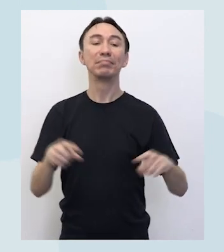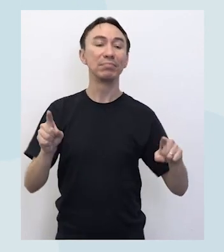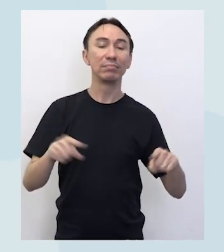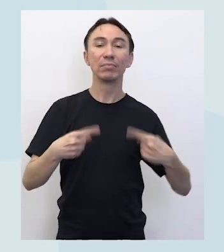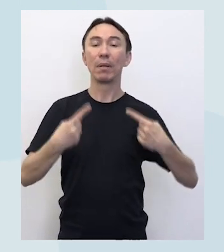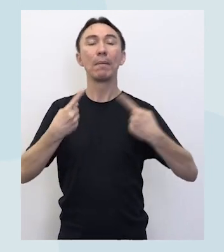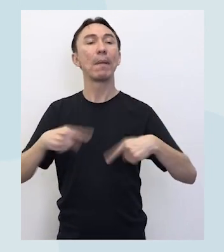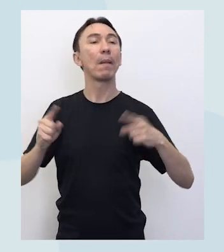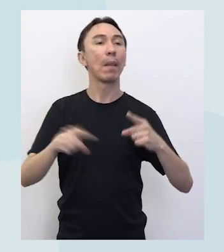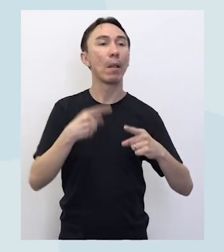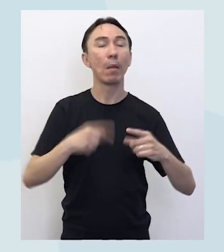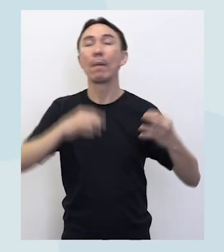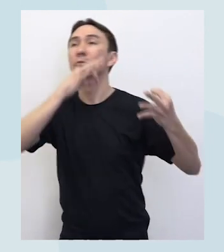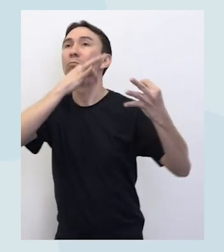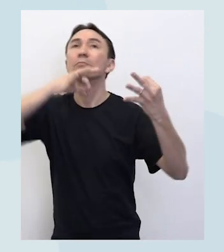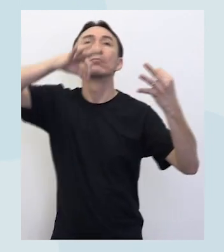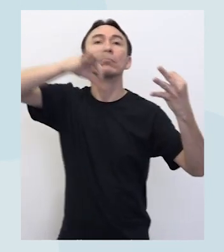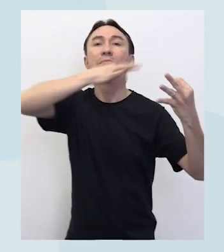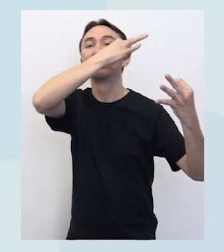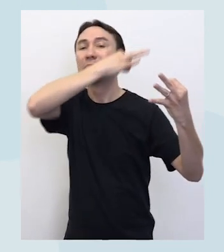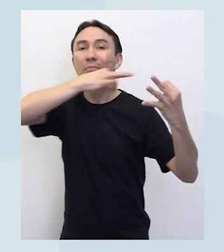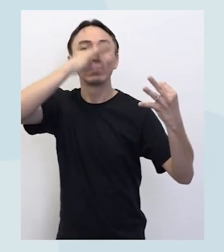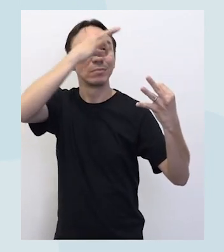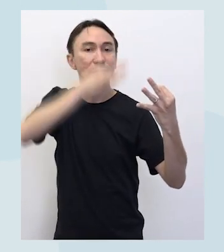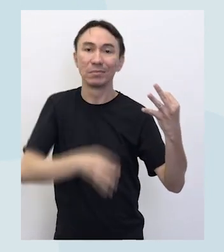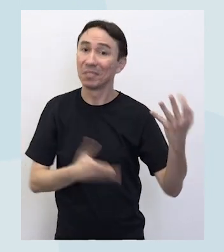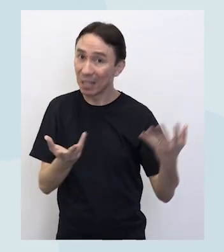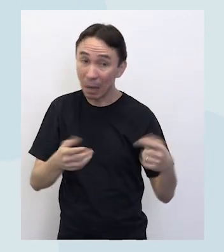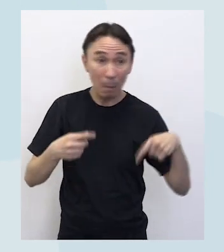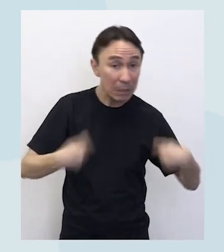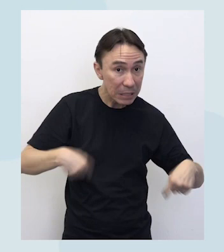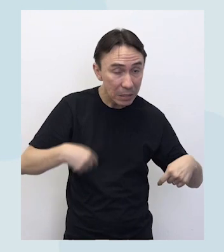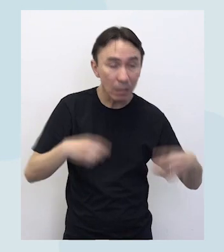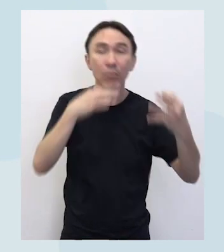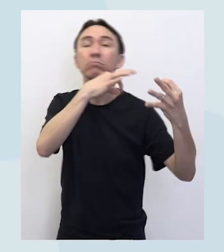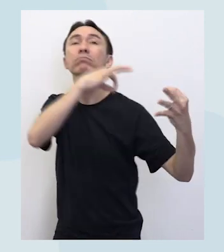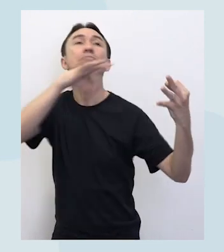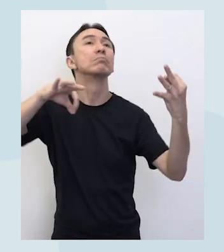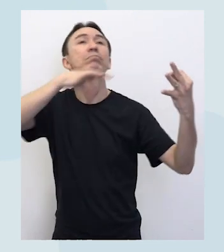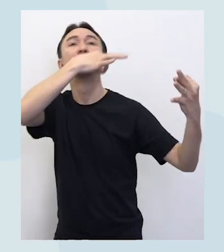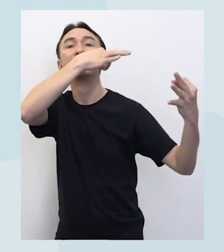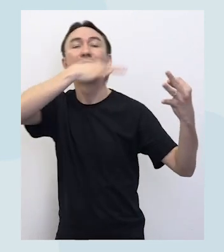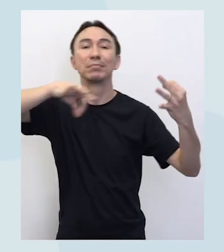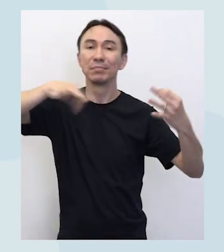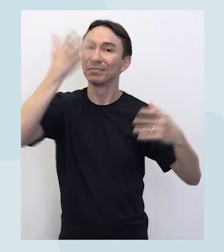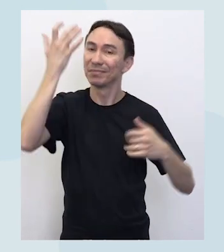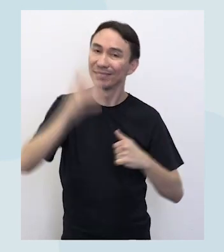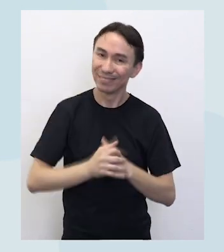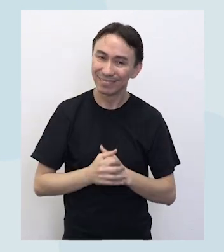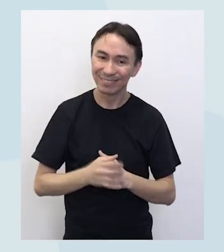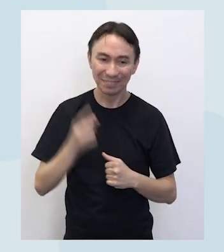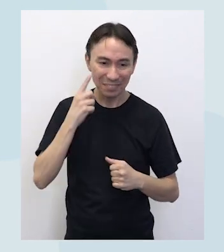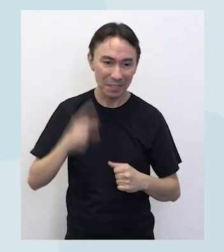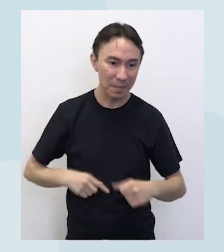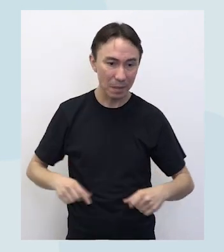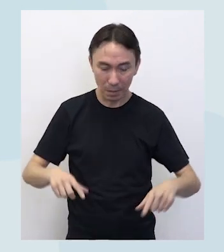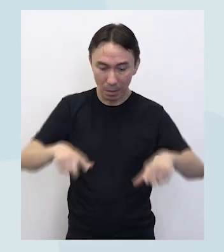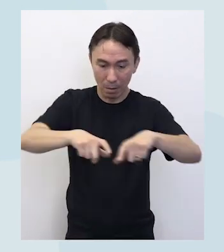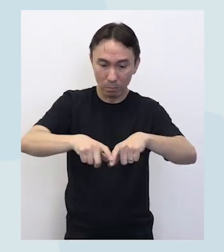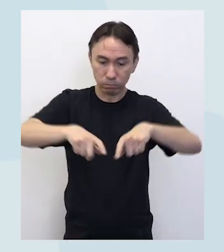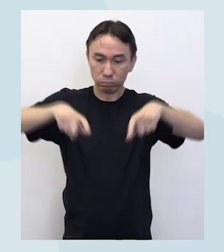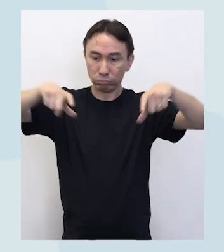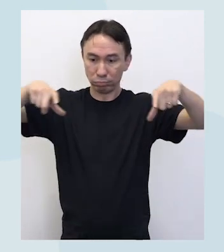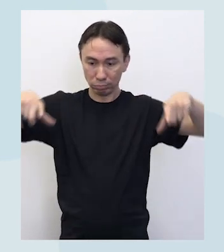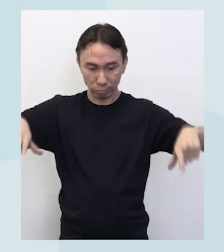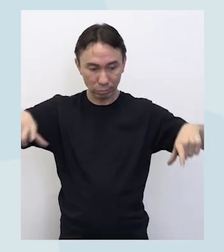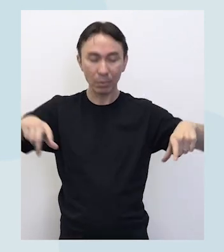né, sempre que necessário, tá? Então você tinha um fosso bem grande, né, que separava aí justamente o proscênio, né, a